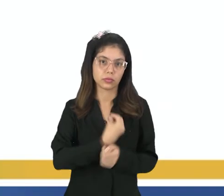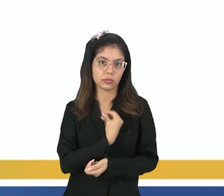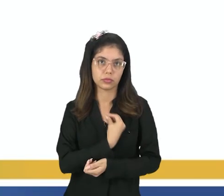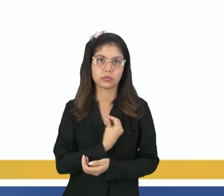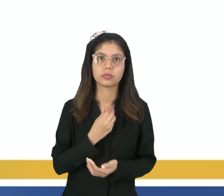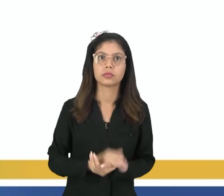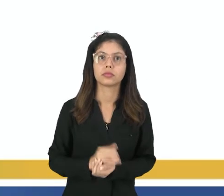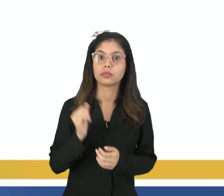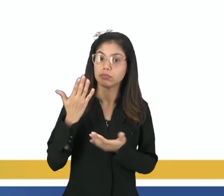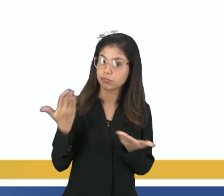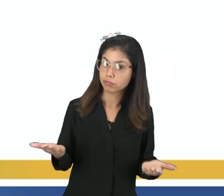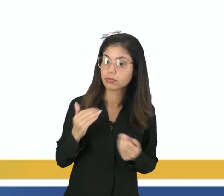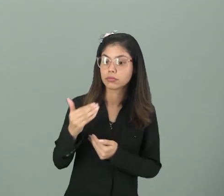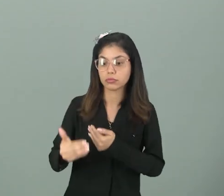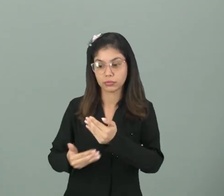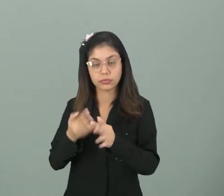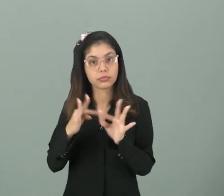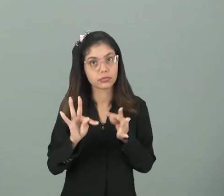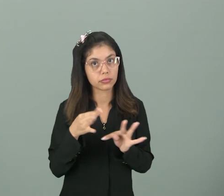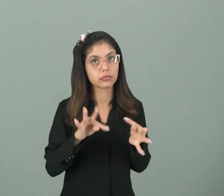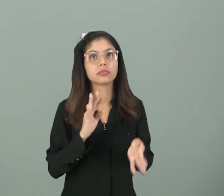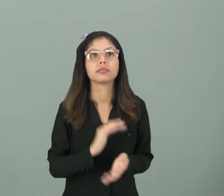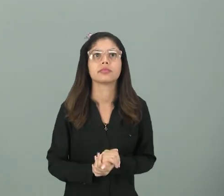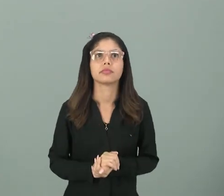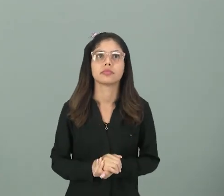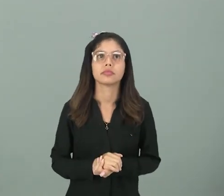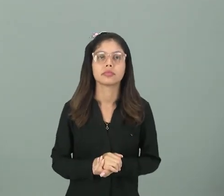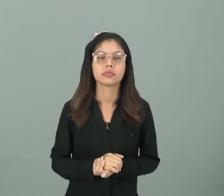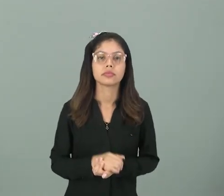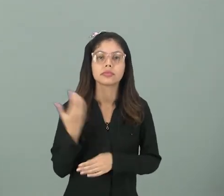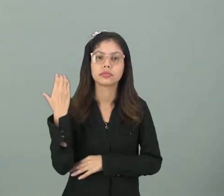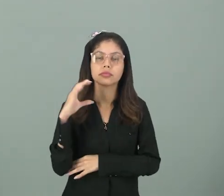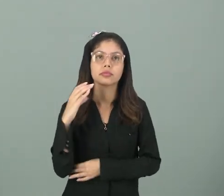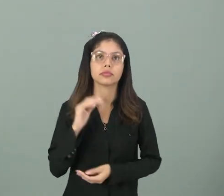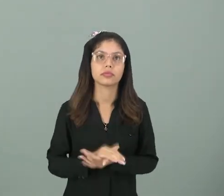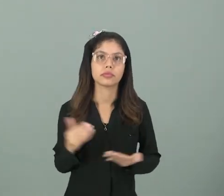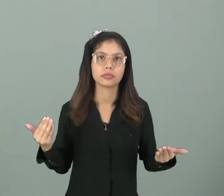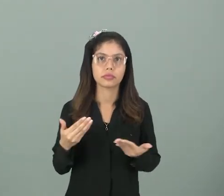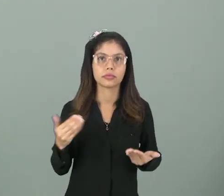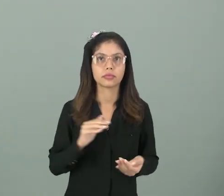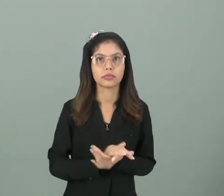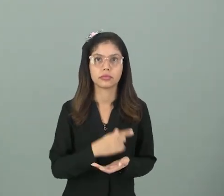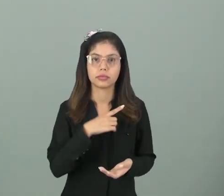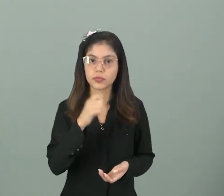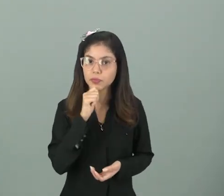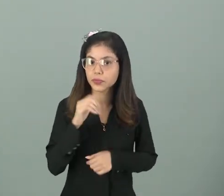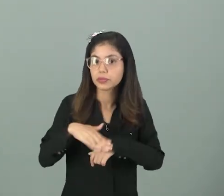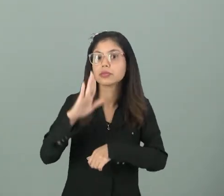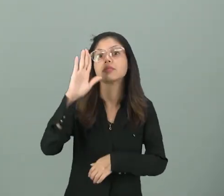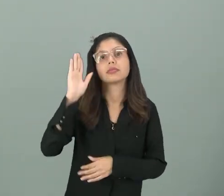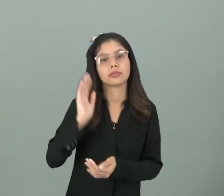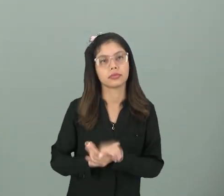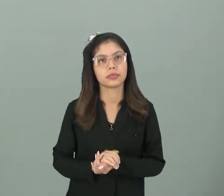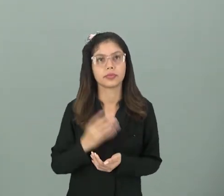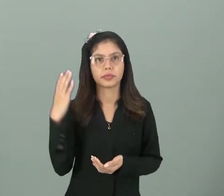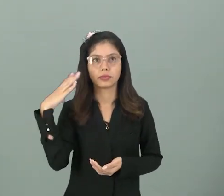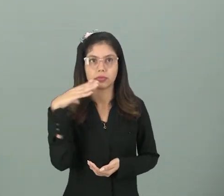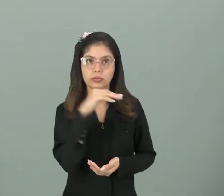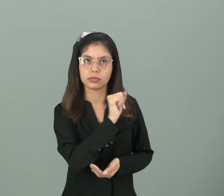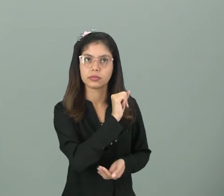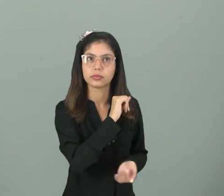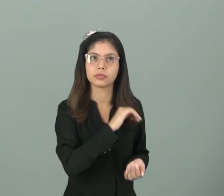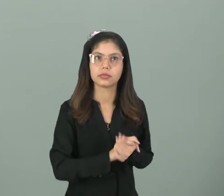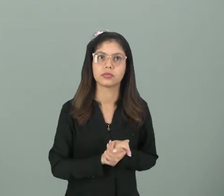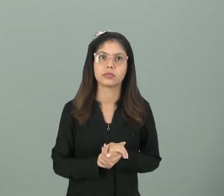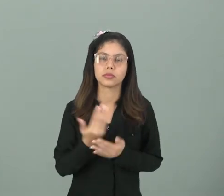aprimoradas. E graças ao avanço da tecnologia, ao avanço da ciência, hoje tem critérios ainda mais avançados, que vai ser aí